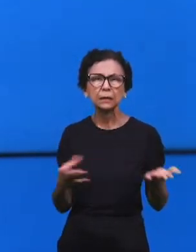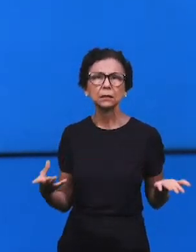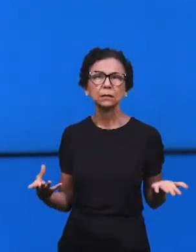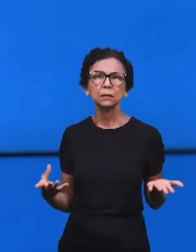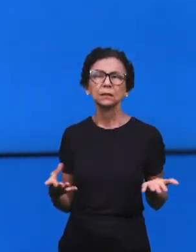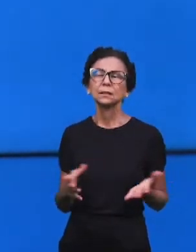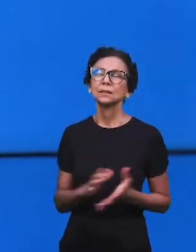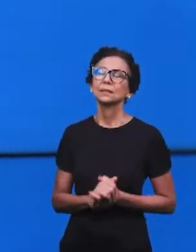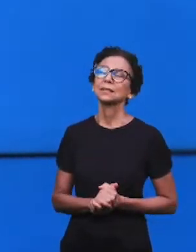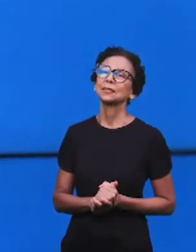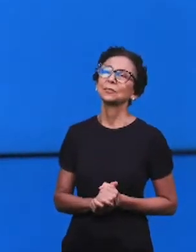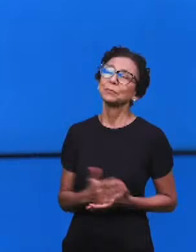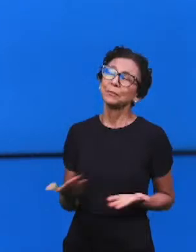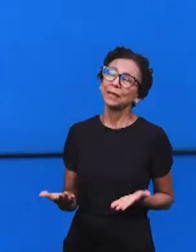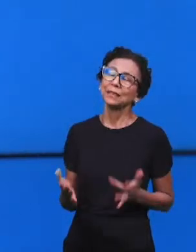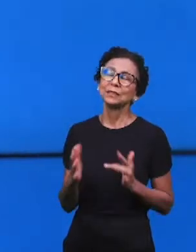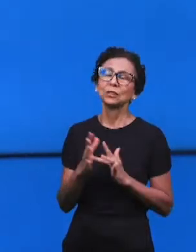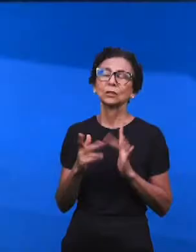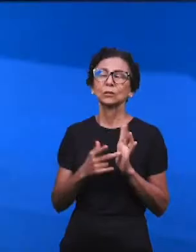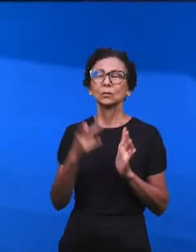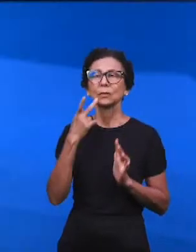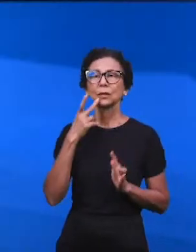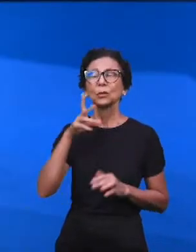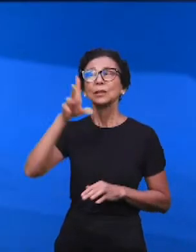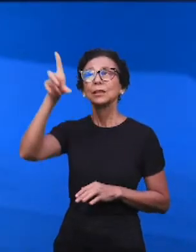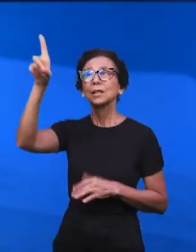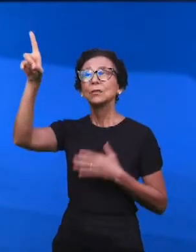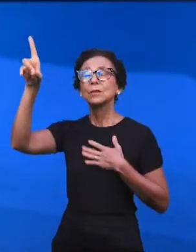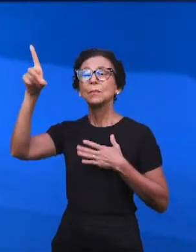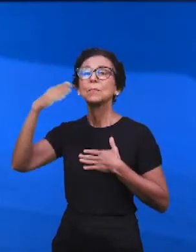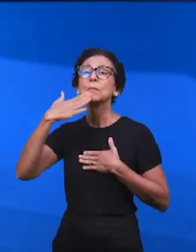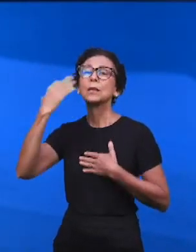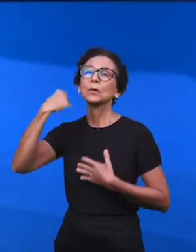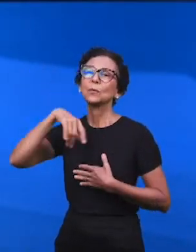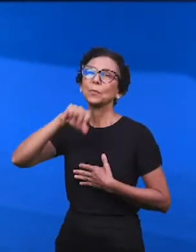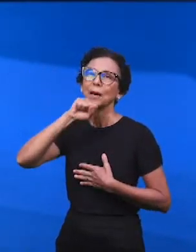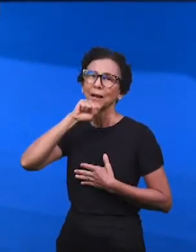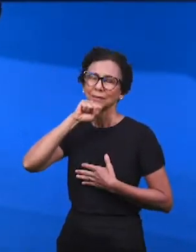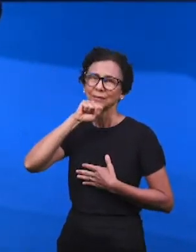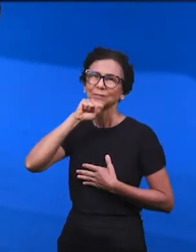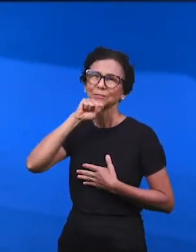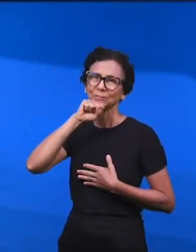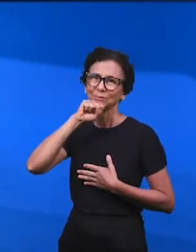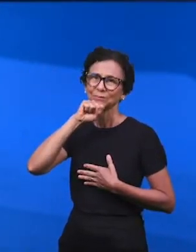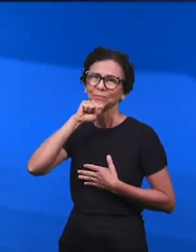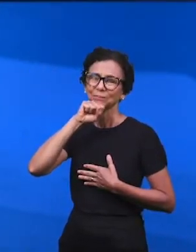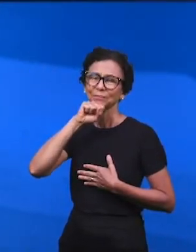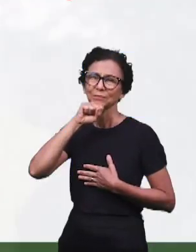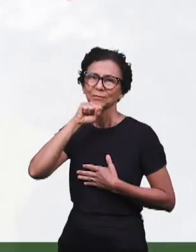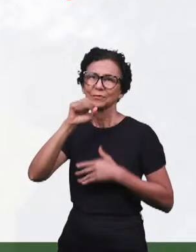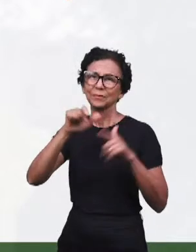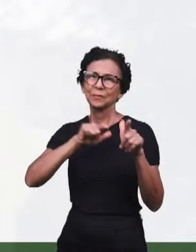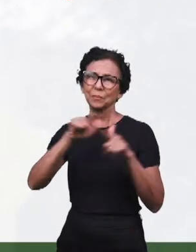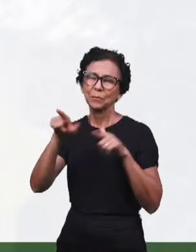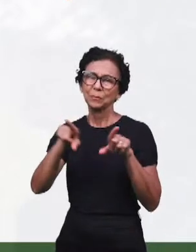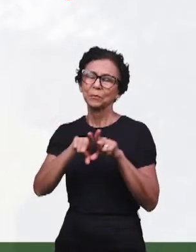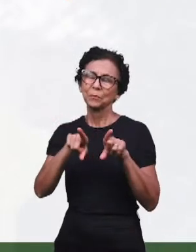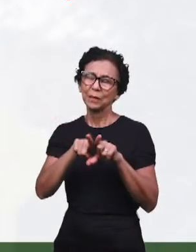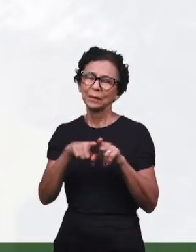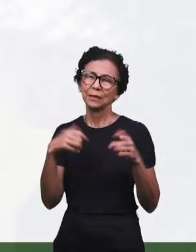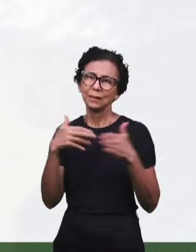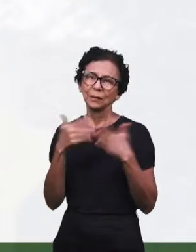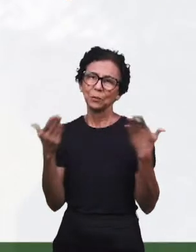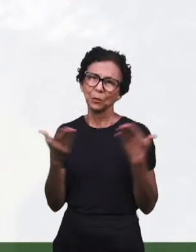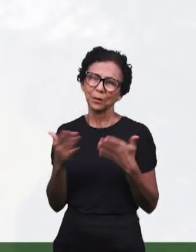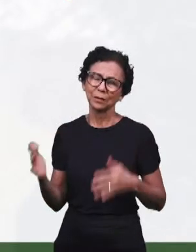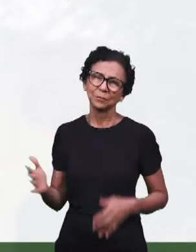nossa igreja em Juiz de Fora, no estado de Minas Gerais. Vamos então agora, irmãos, à nossa quinta pergunta. Vamos lá. A quinta pergunta diz assim, lendo o